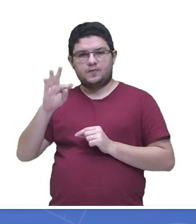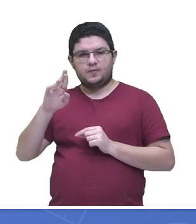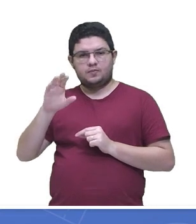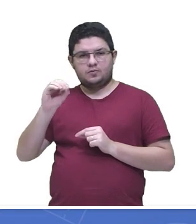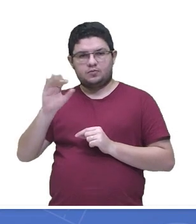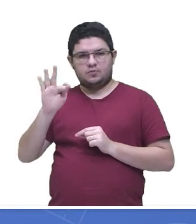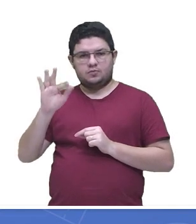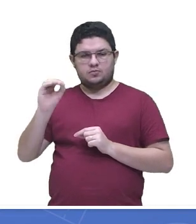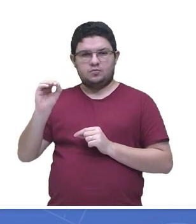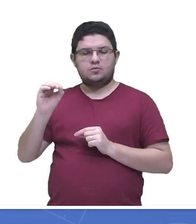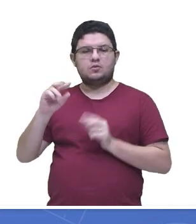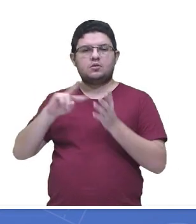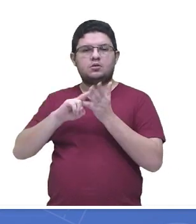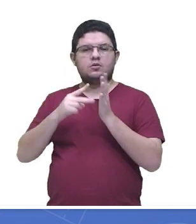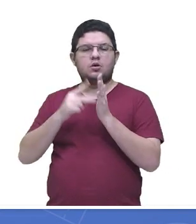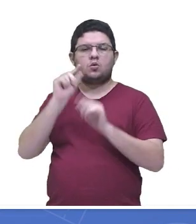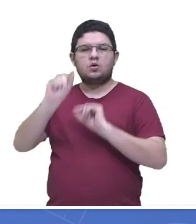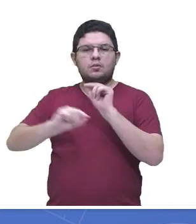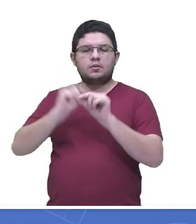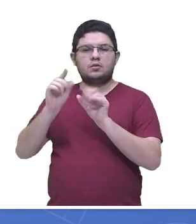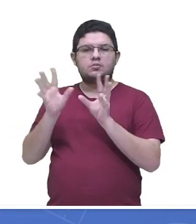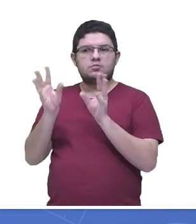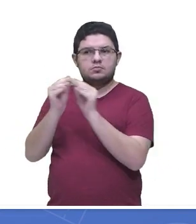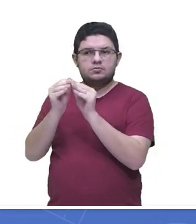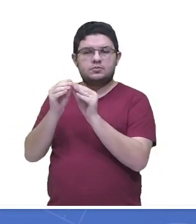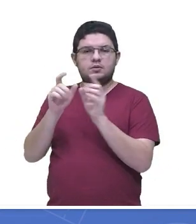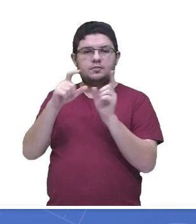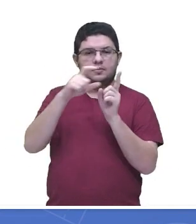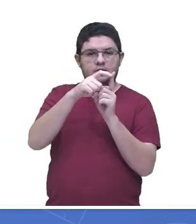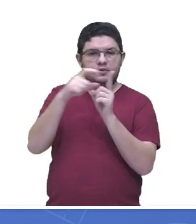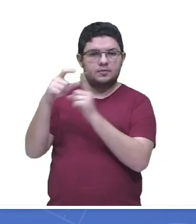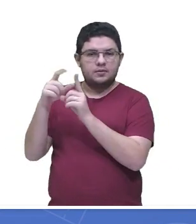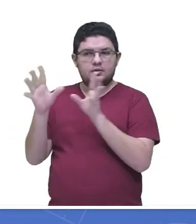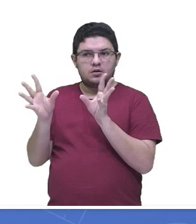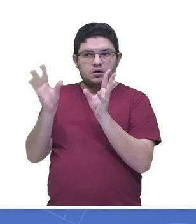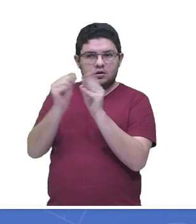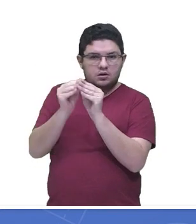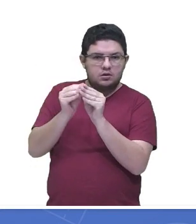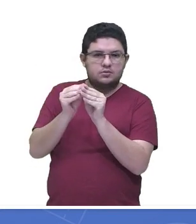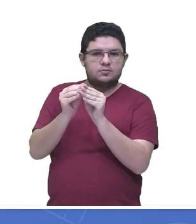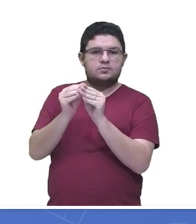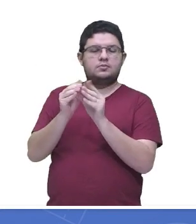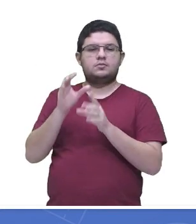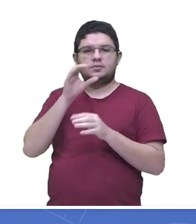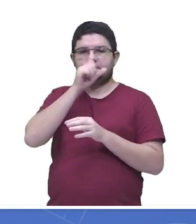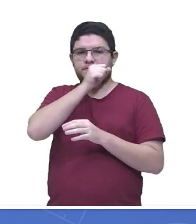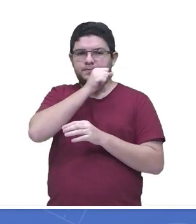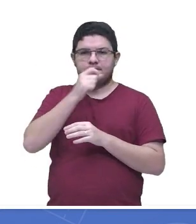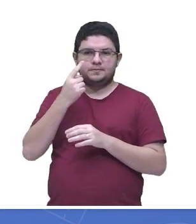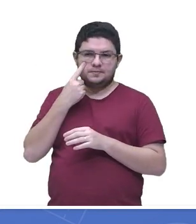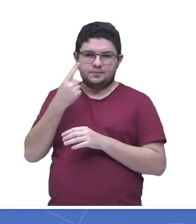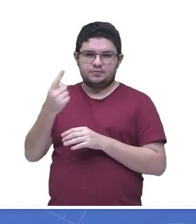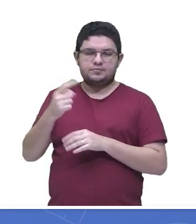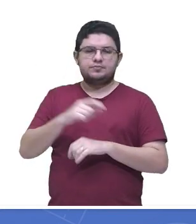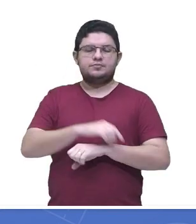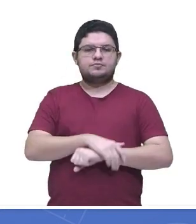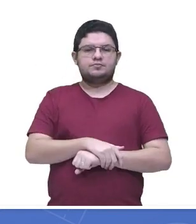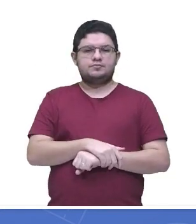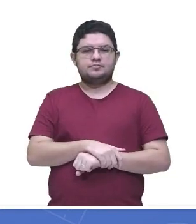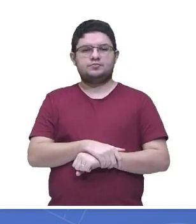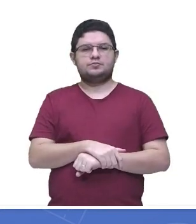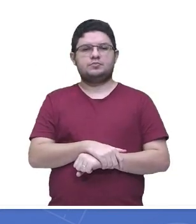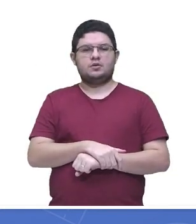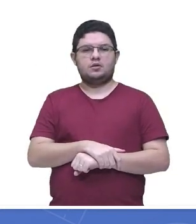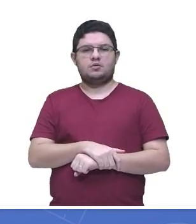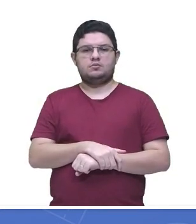utilizado para reduzir as palavras, tá? Fazendo com que elas fiquem mais curtas e mais práticas para o dia a dia.